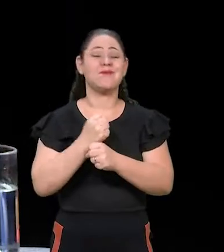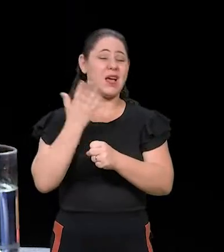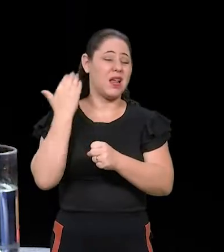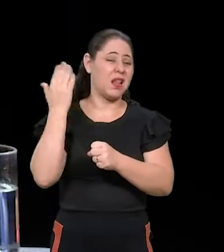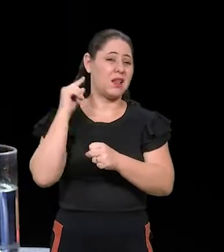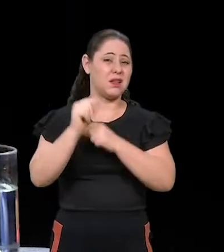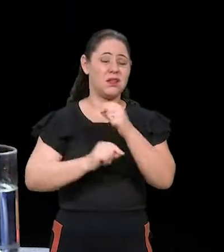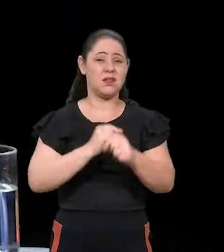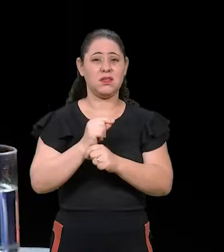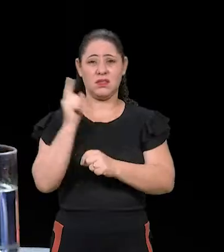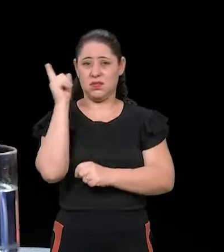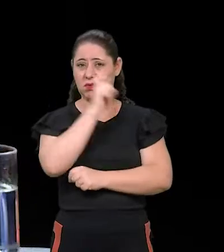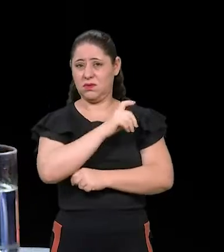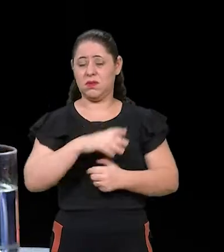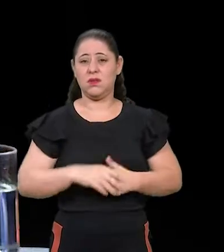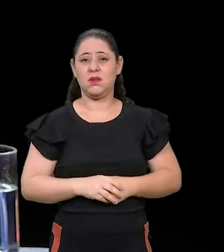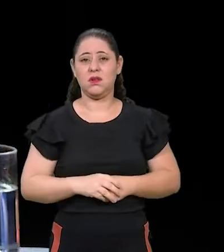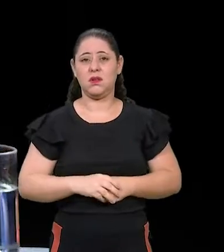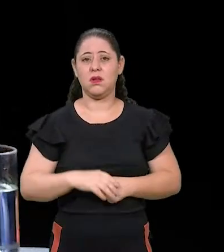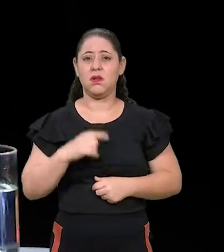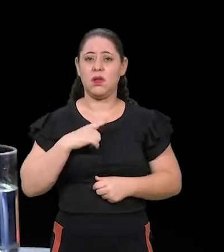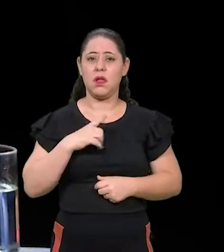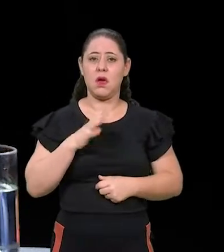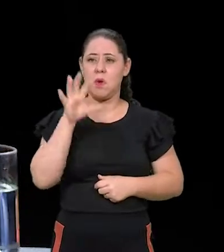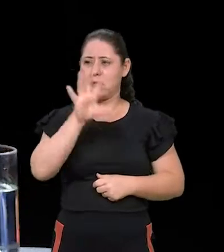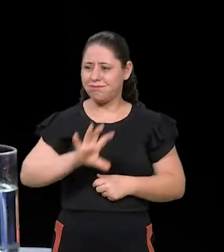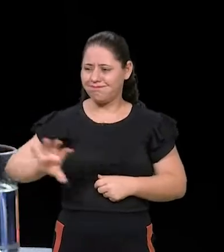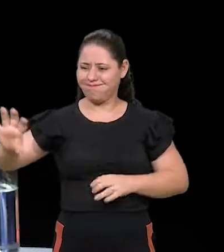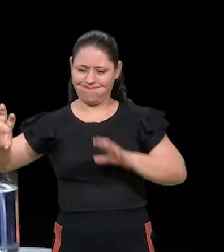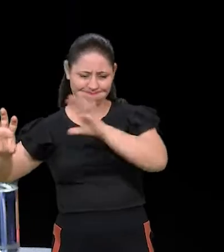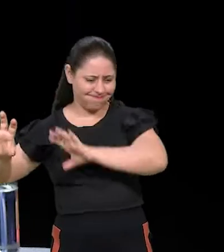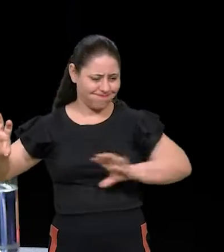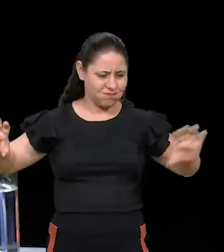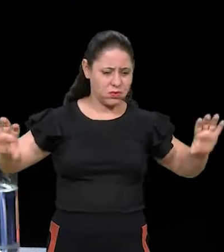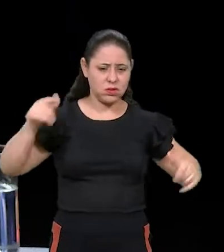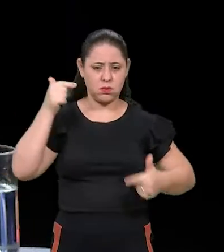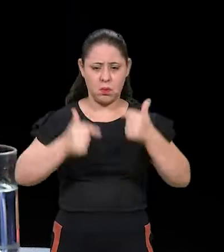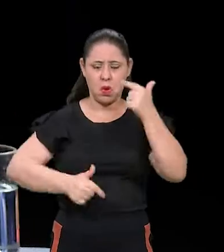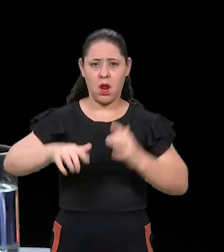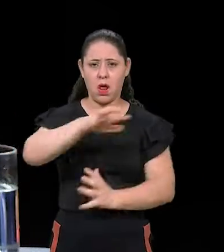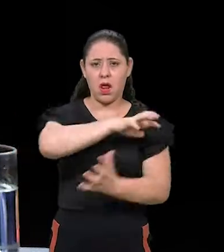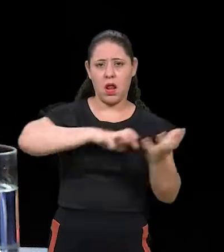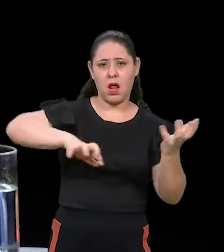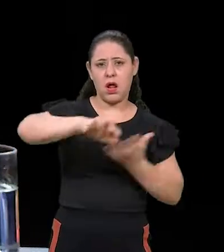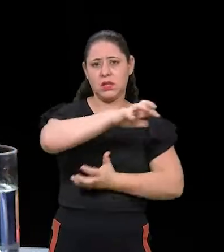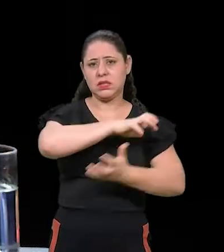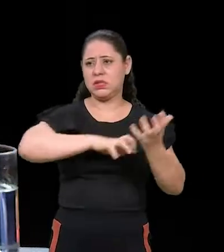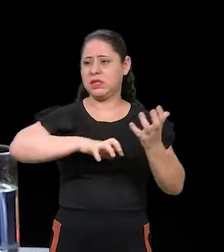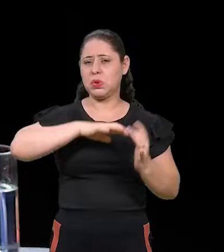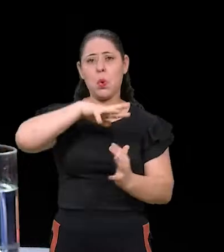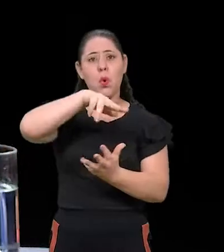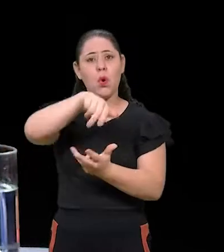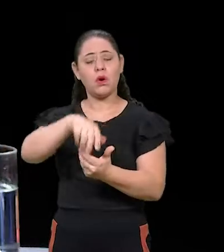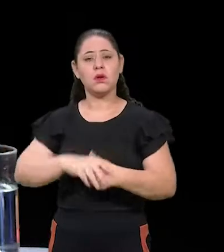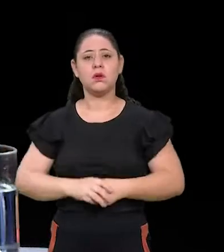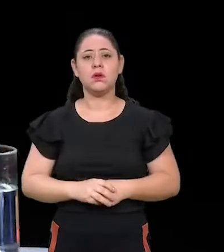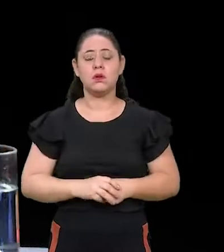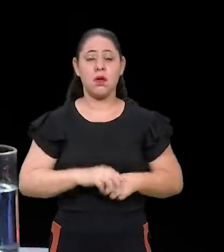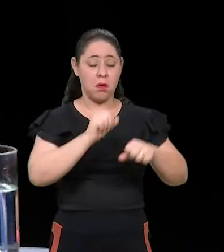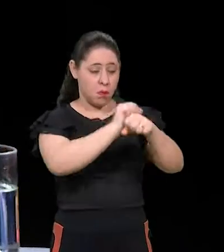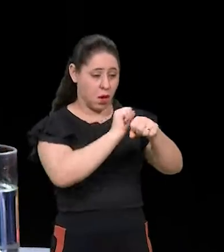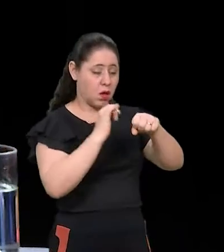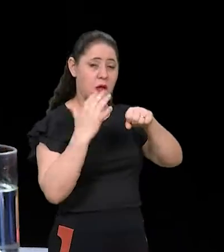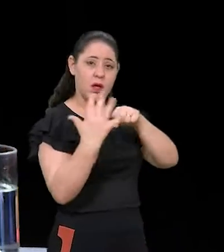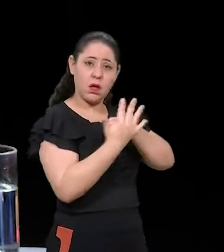por uma hiperpolarização política, crises internacionais assim sem precedentes, uma pandemia que deixou